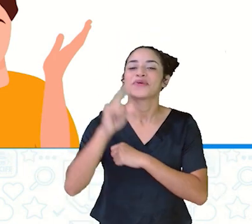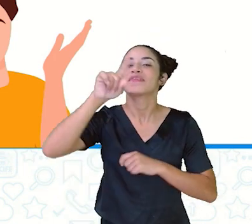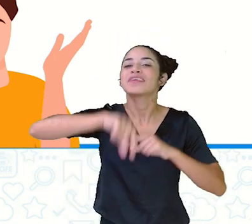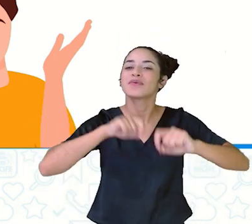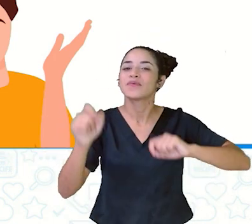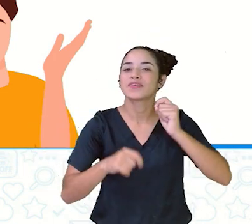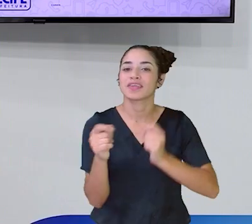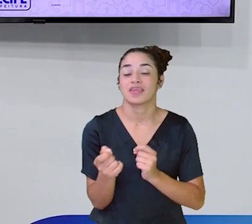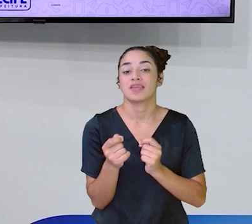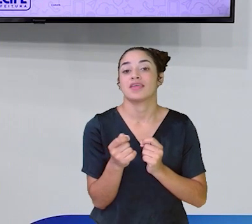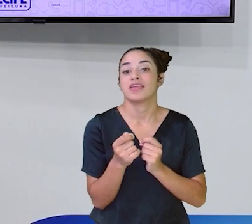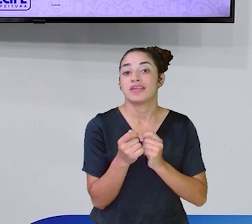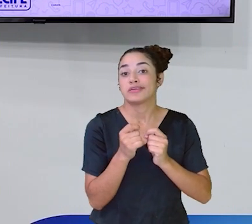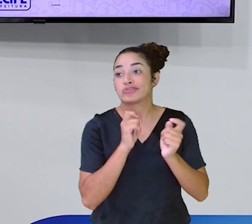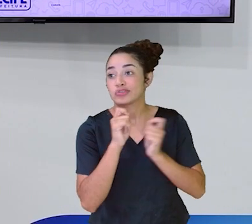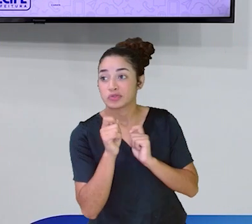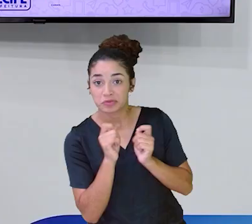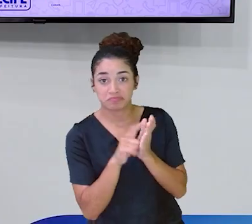jornalística ou narrativa?